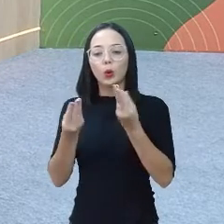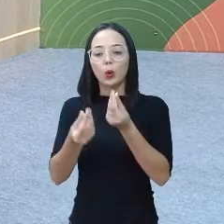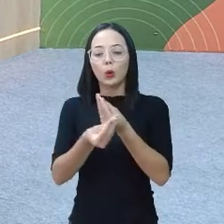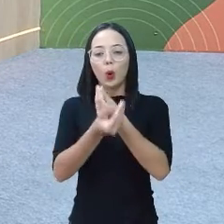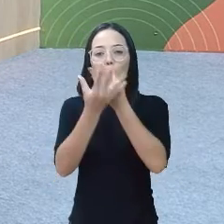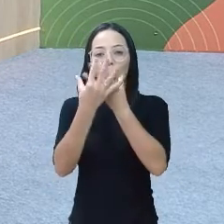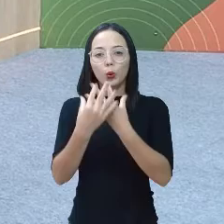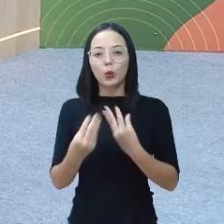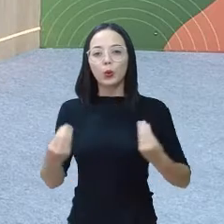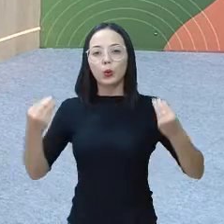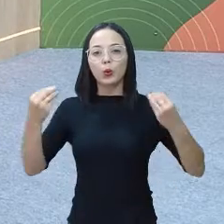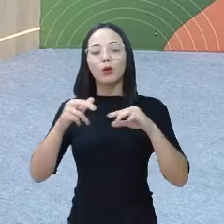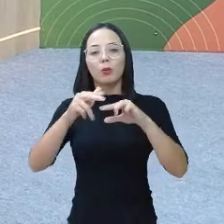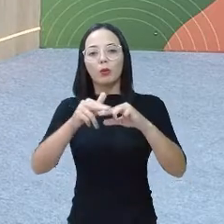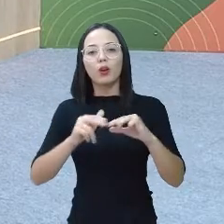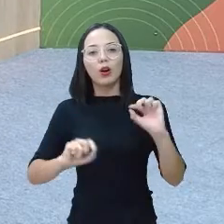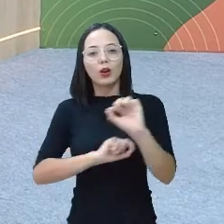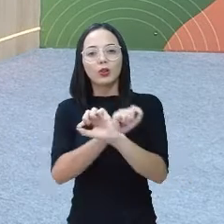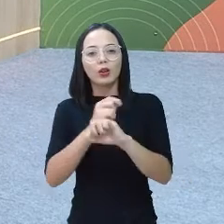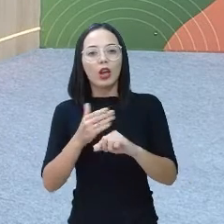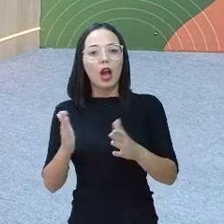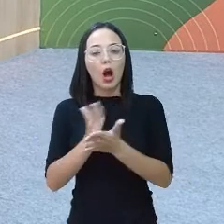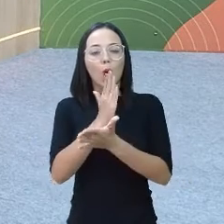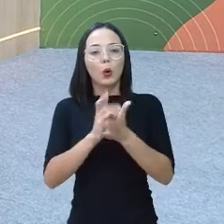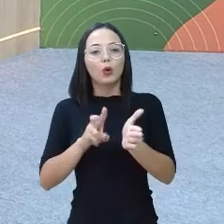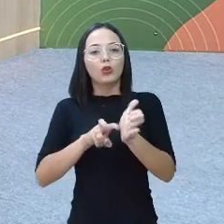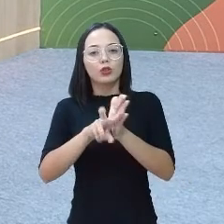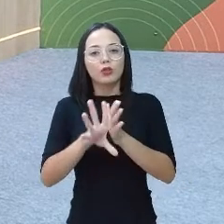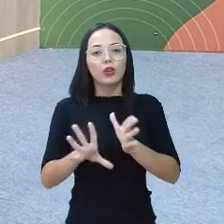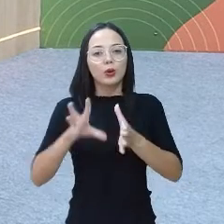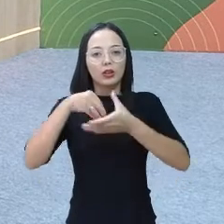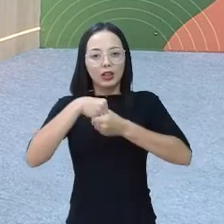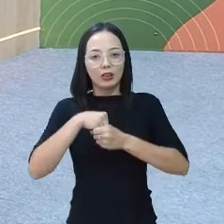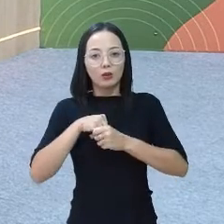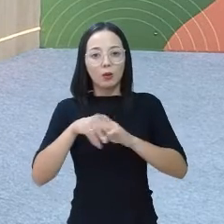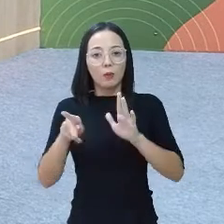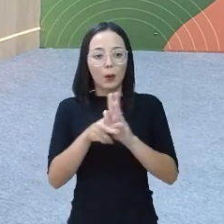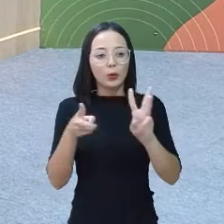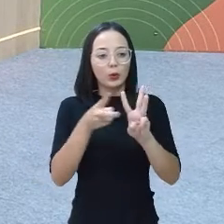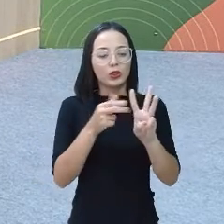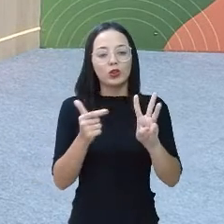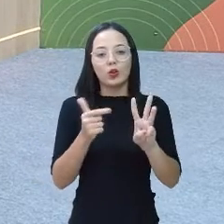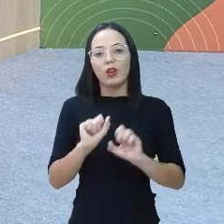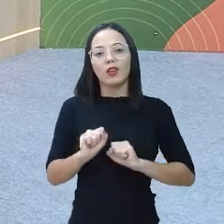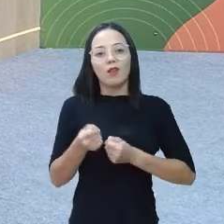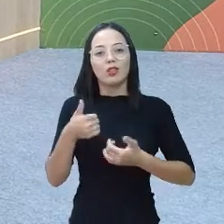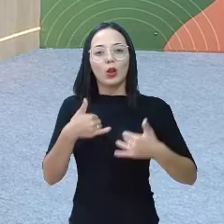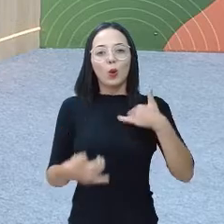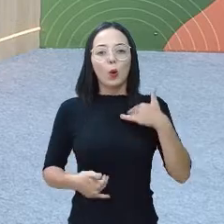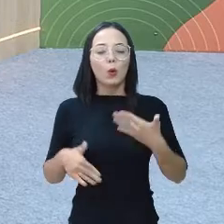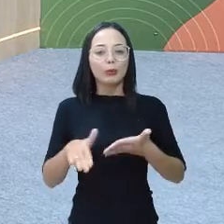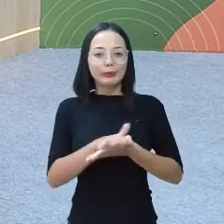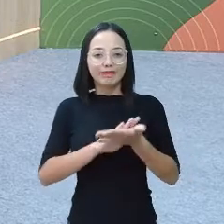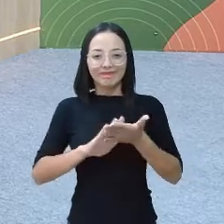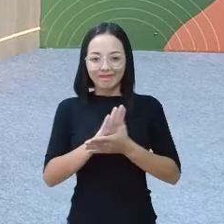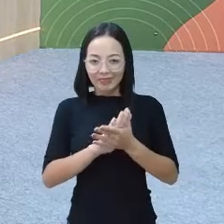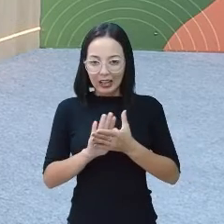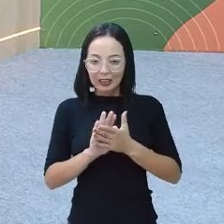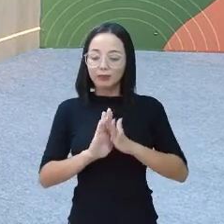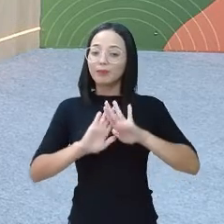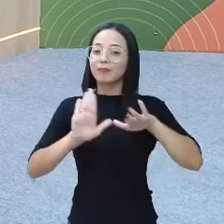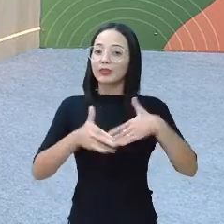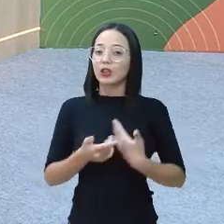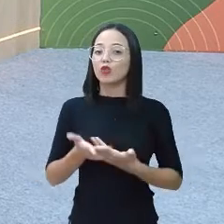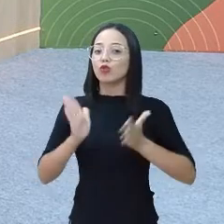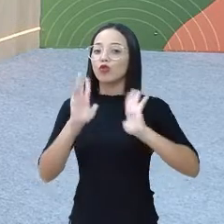apenas, né, com a introdução de alguns vírus para os quais esses indígenas não tinham anticorpos. Então, aqui a gente já vê